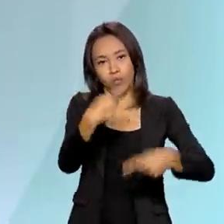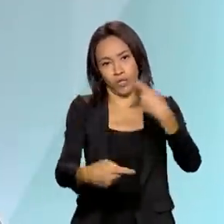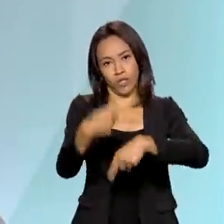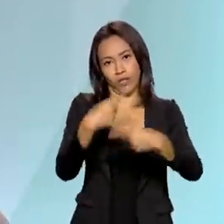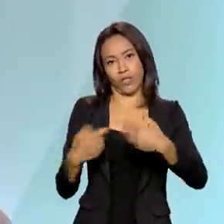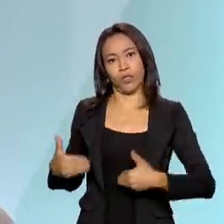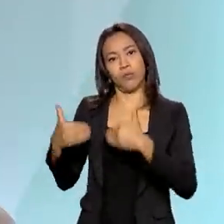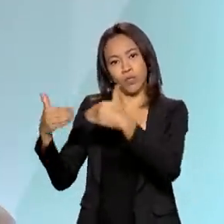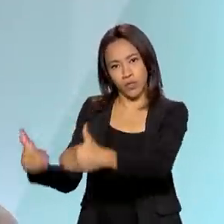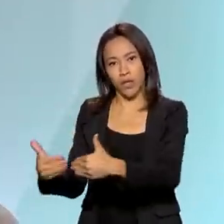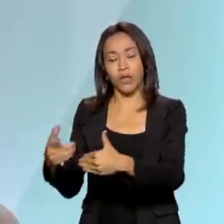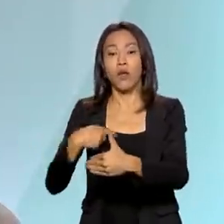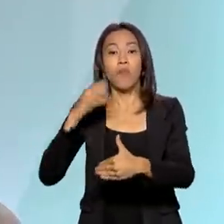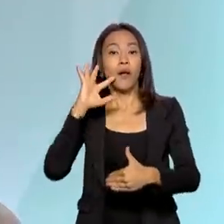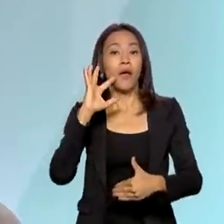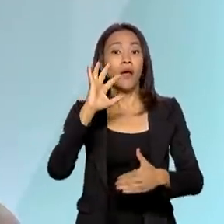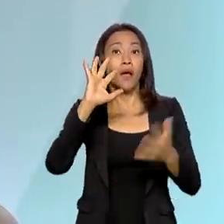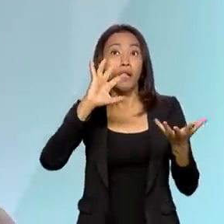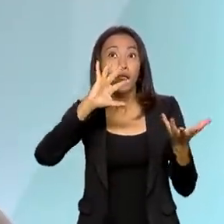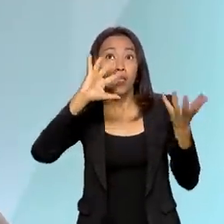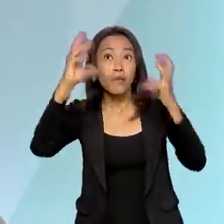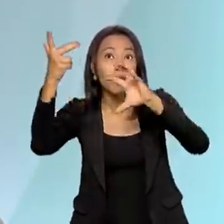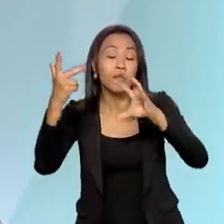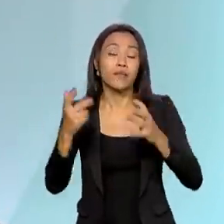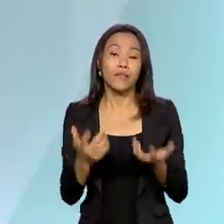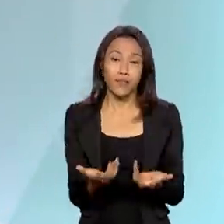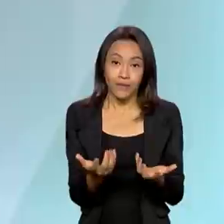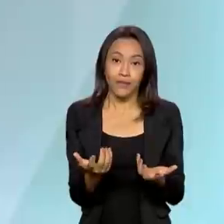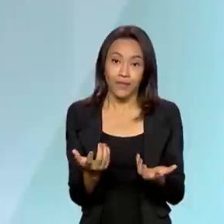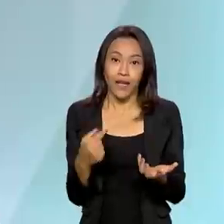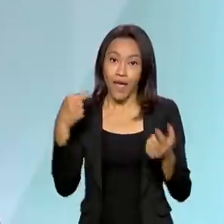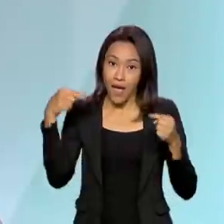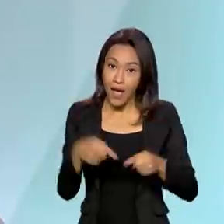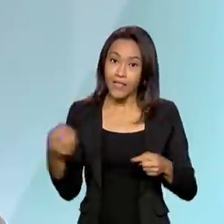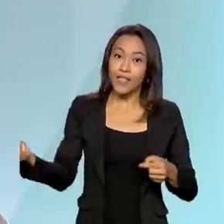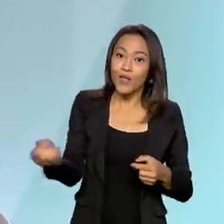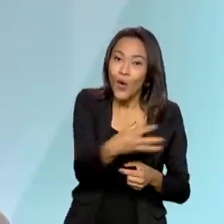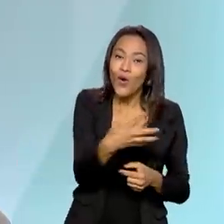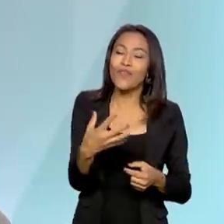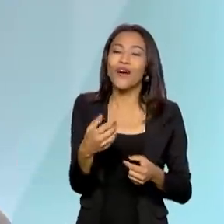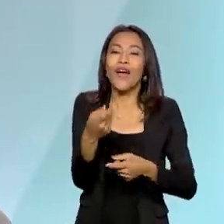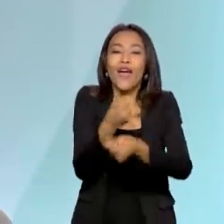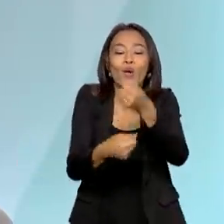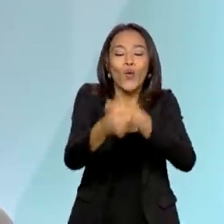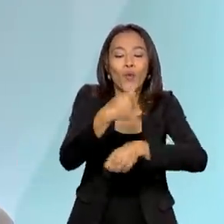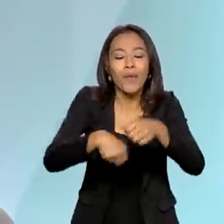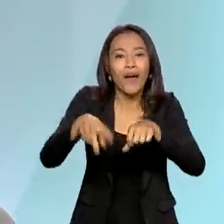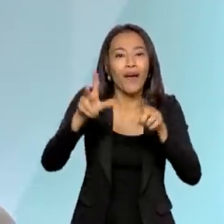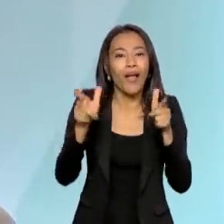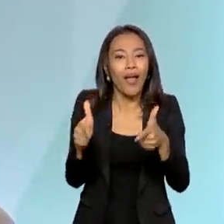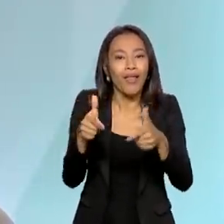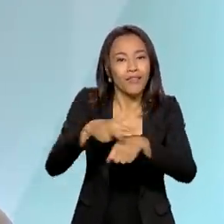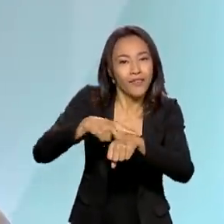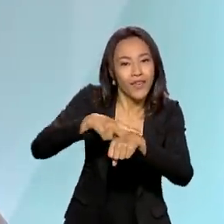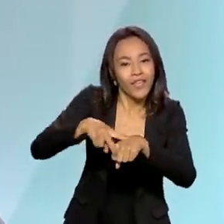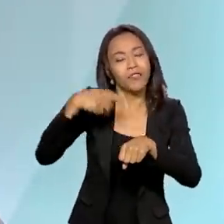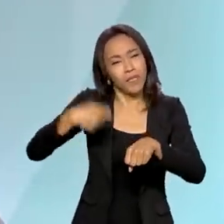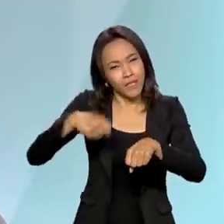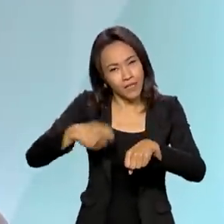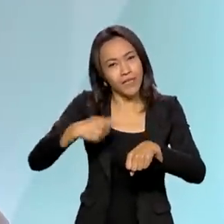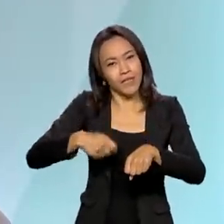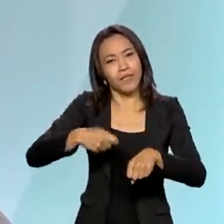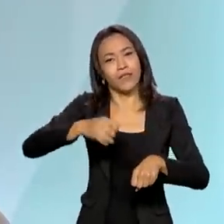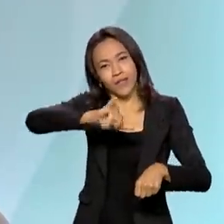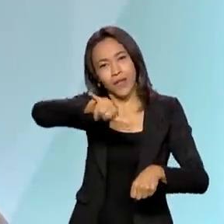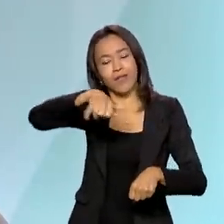as soluções climáticas lucrativas. Essa nova economia verde tem que dar resultado econômico, tem que ser lucrativo para a